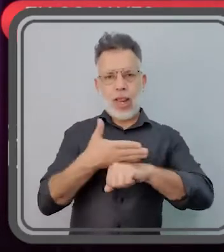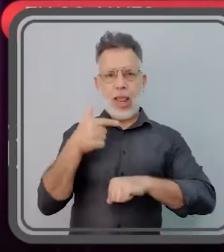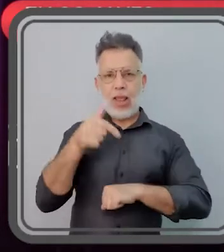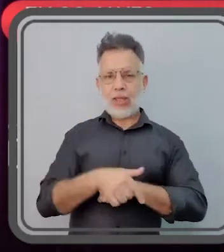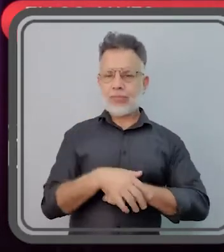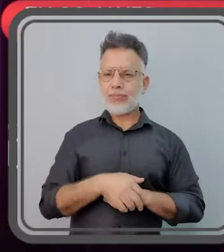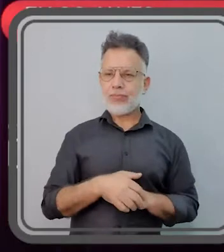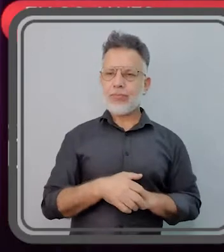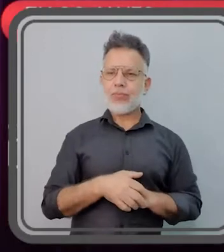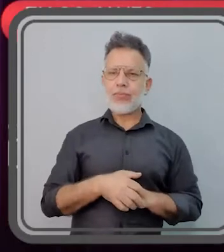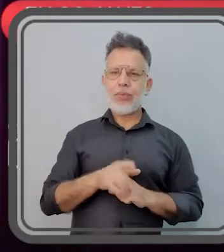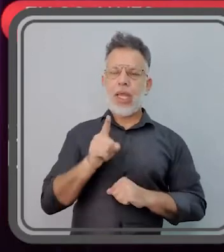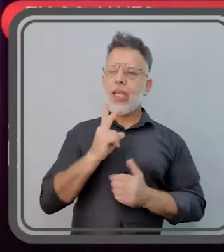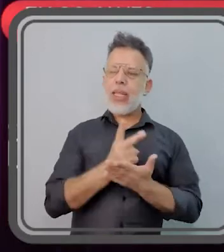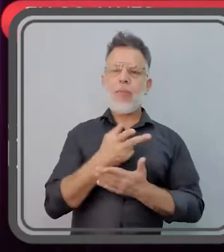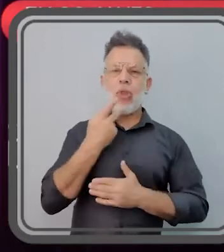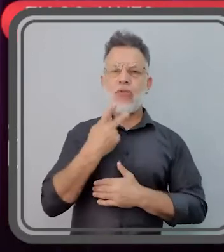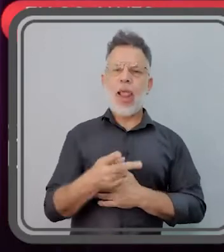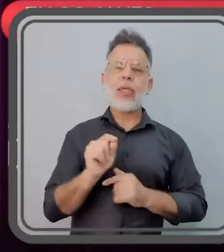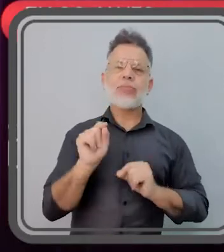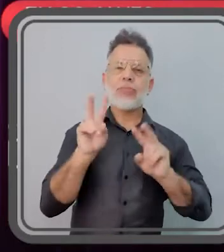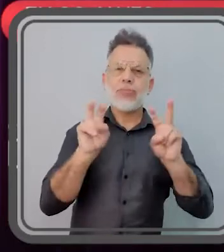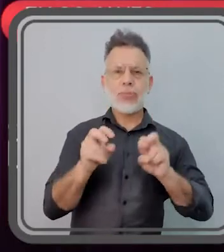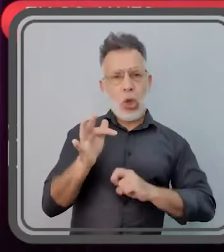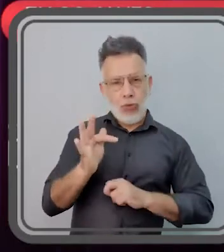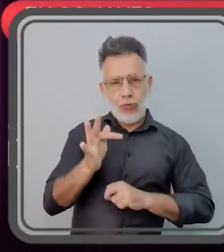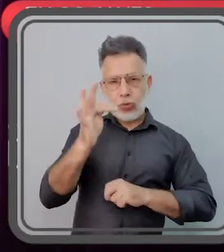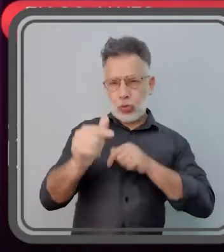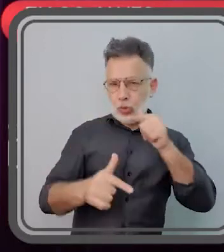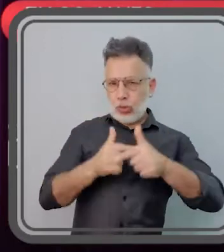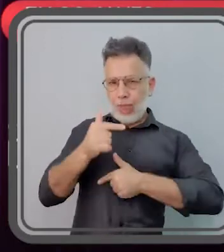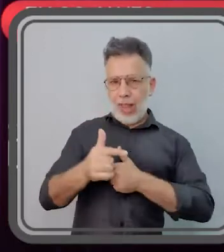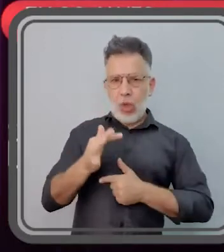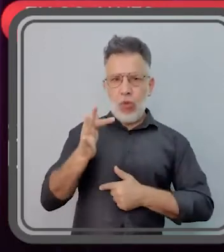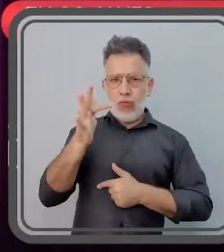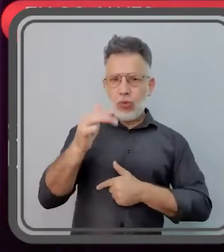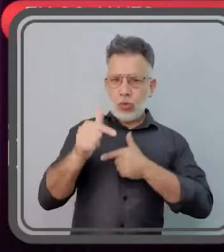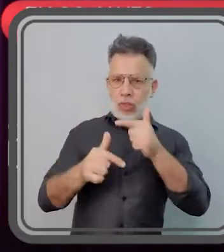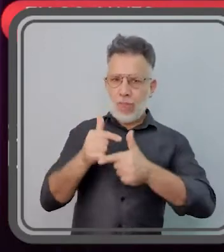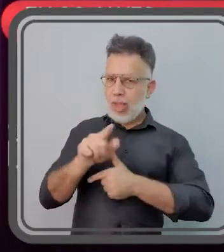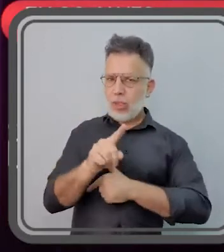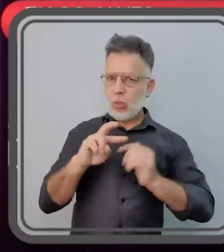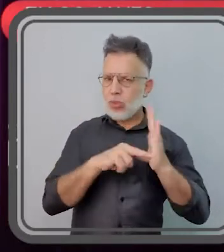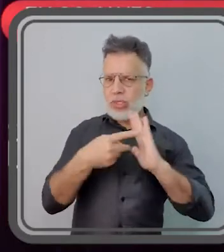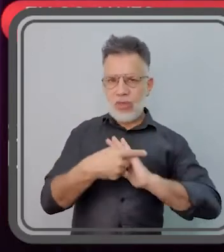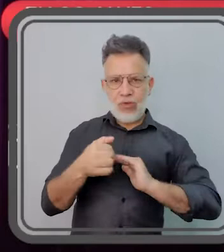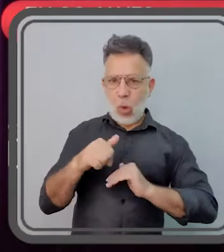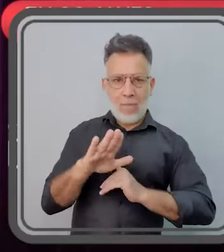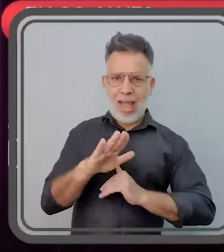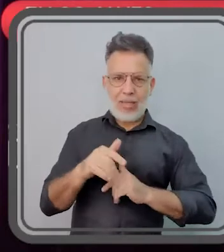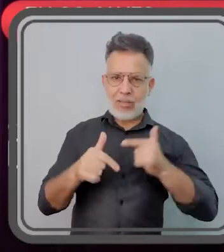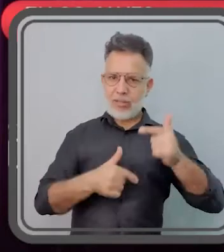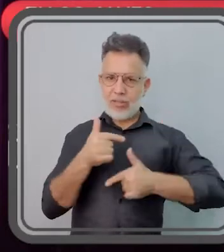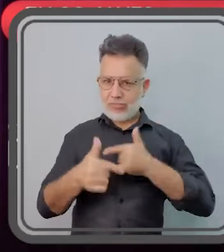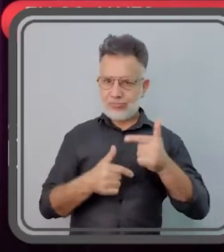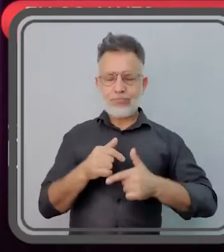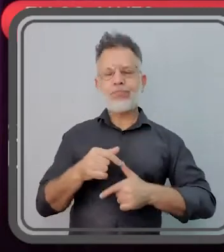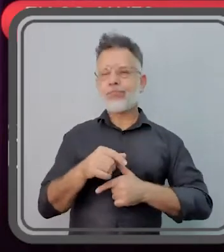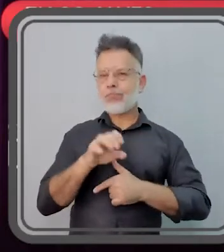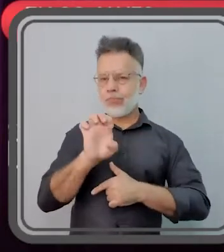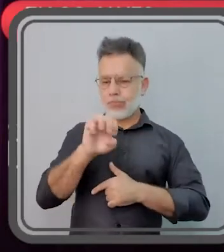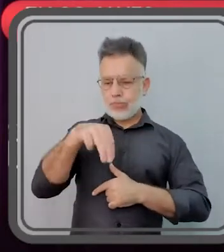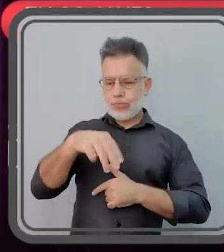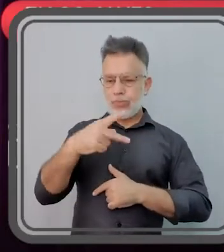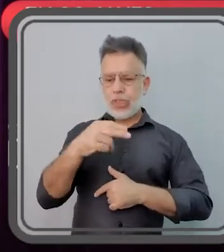Top Employers, Tiagão, que é quando a gente fala de futuro do trabalho não necessariamente significa mais empregos. Significa